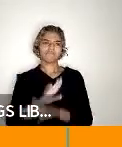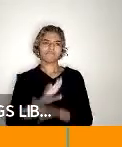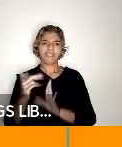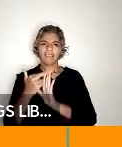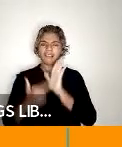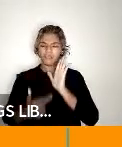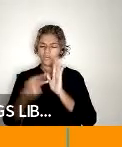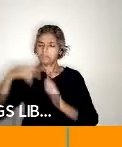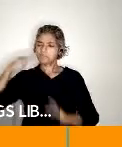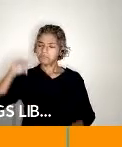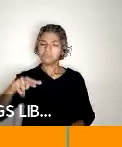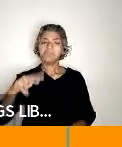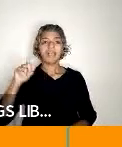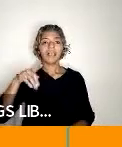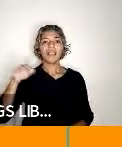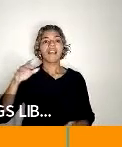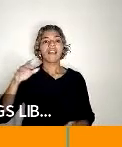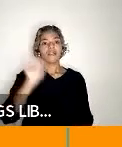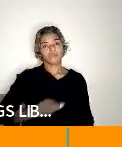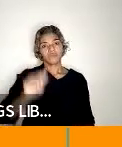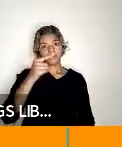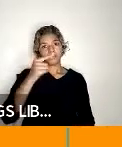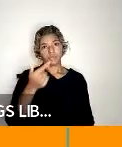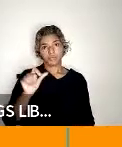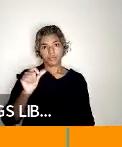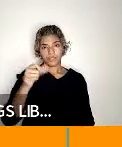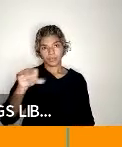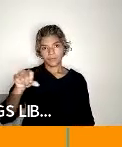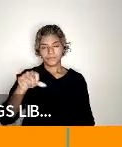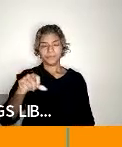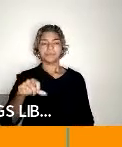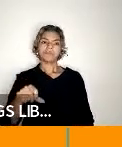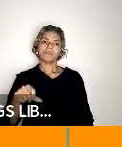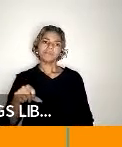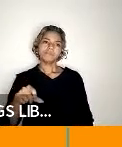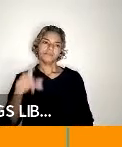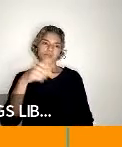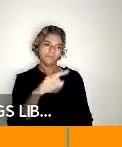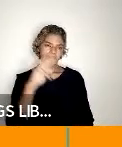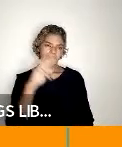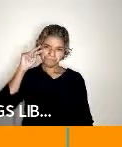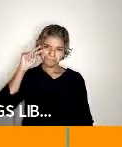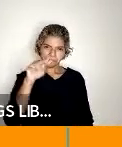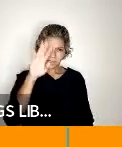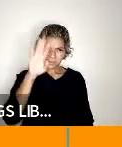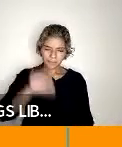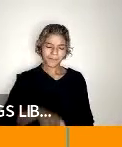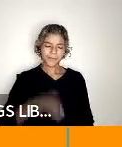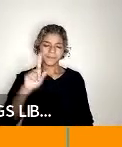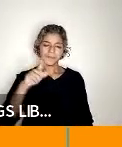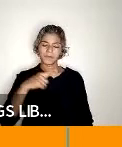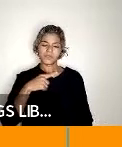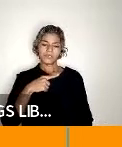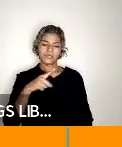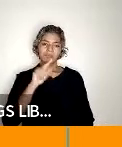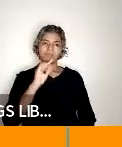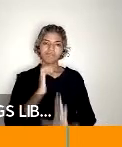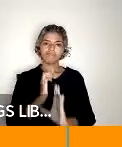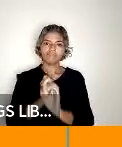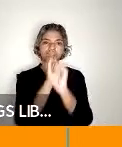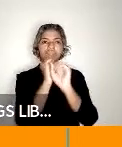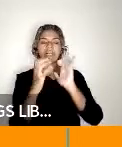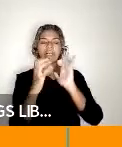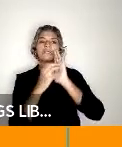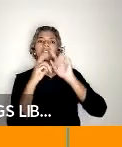ele é de agosto de 2019, mas reparem bem, né, a gente tem um corpo, tem um número, né, de servidores que chega em